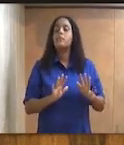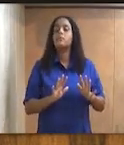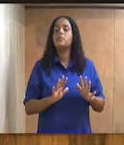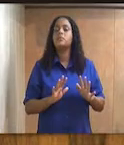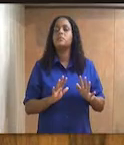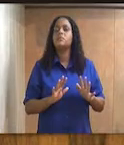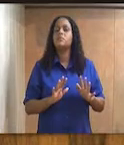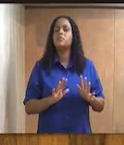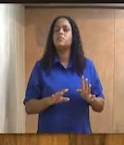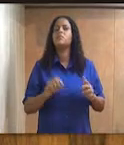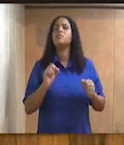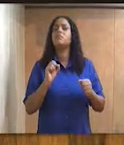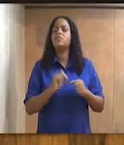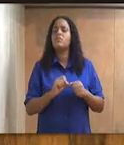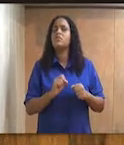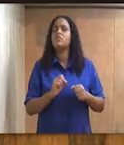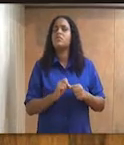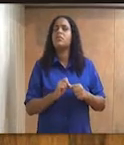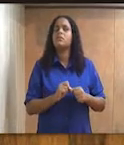manter